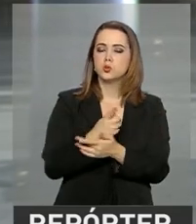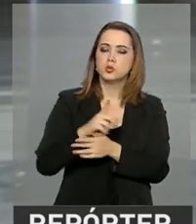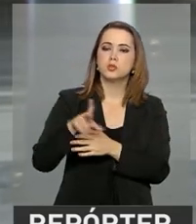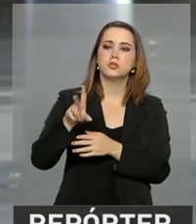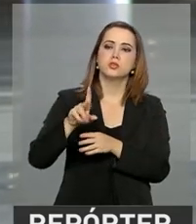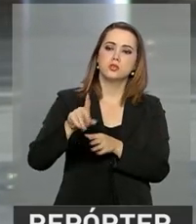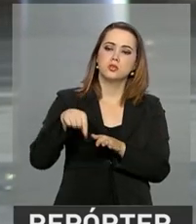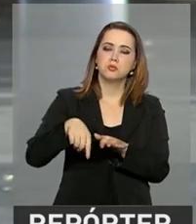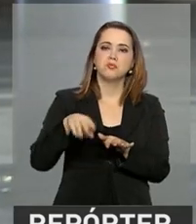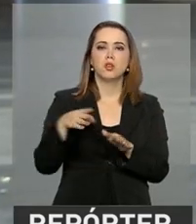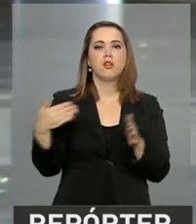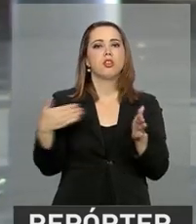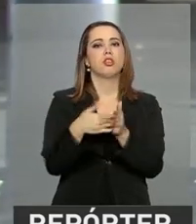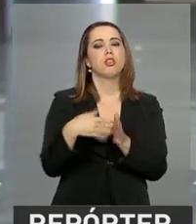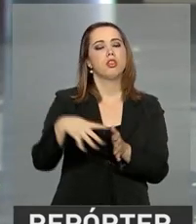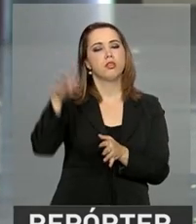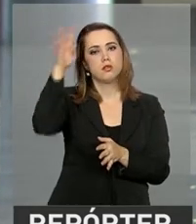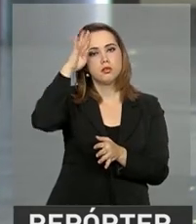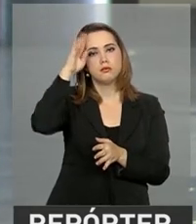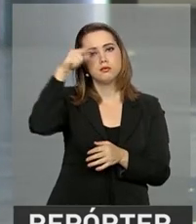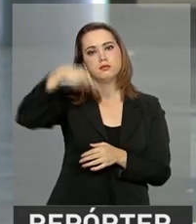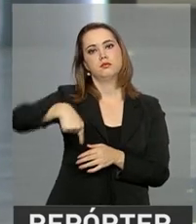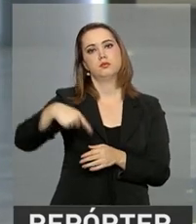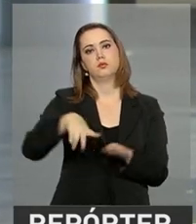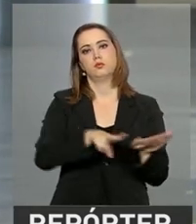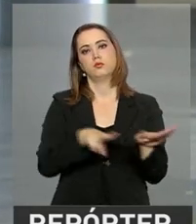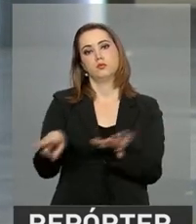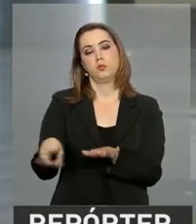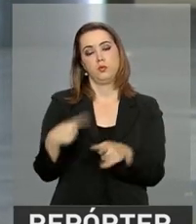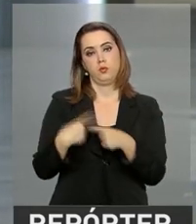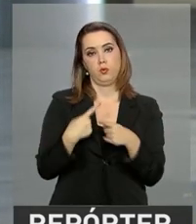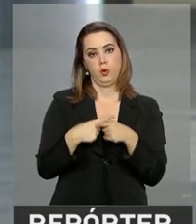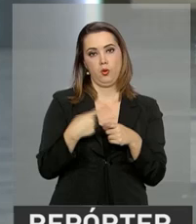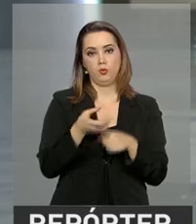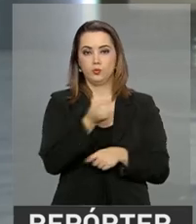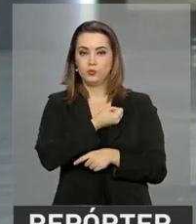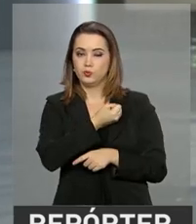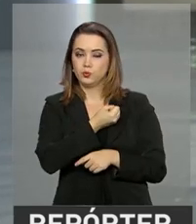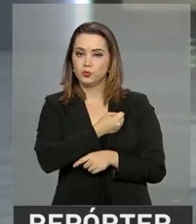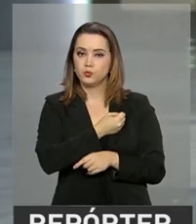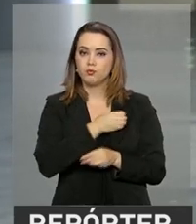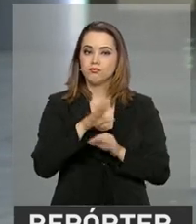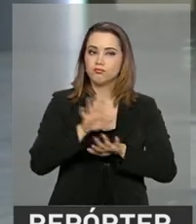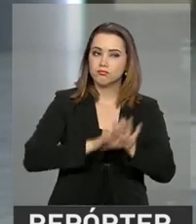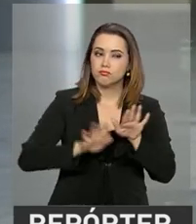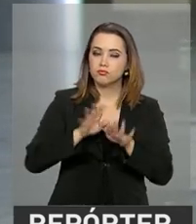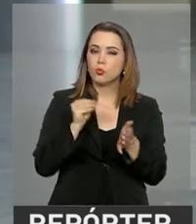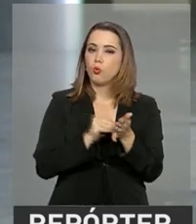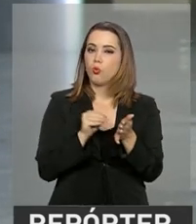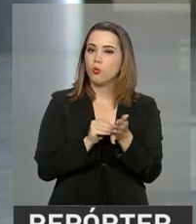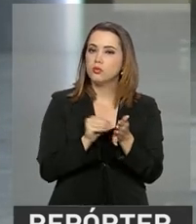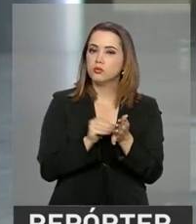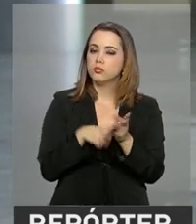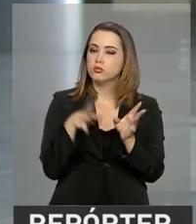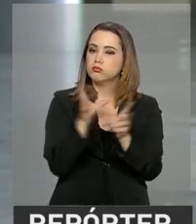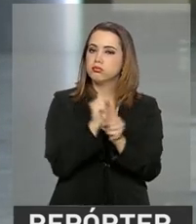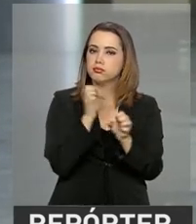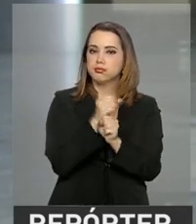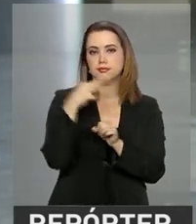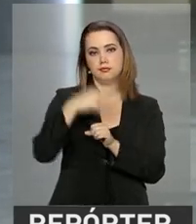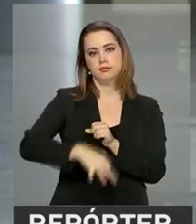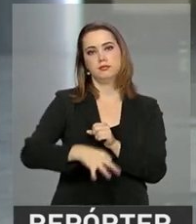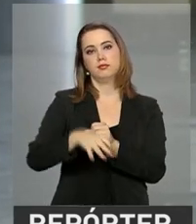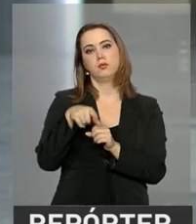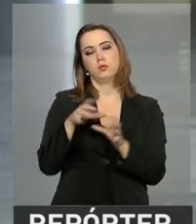dias, até quarta-feira dessa semana, já que os últimos números do orçamento ainda estão sendo fechados pela equipe